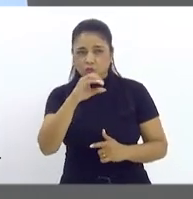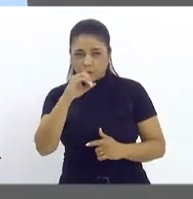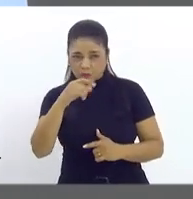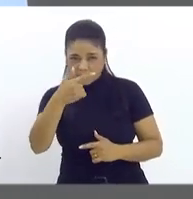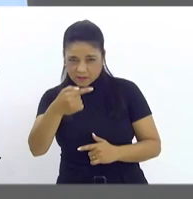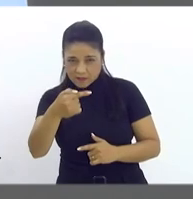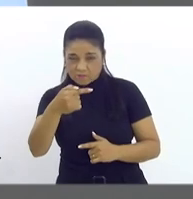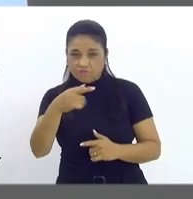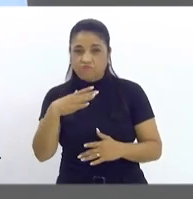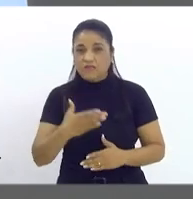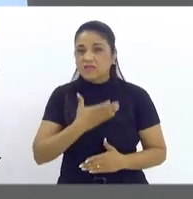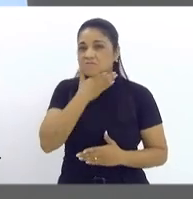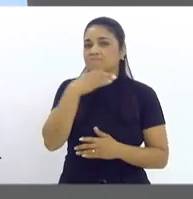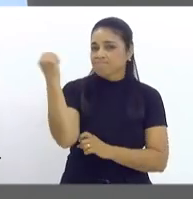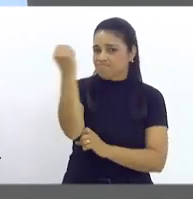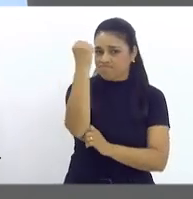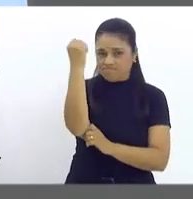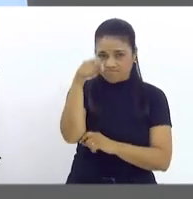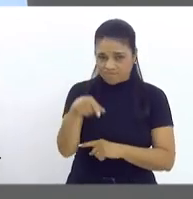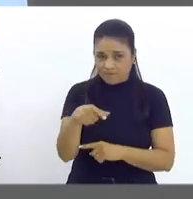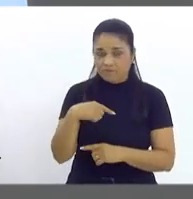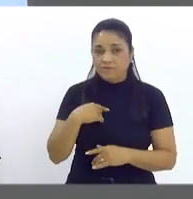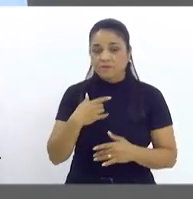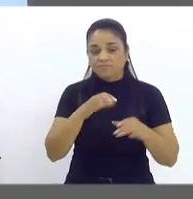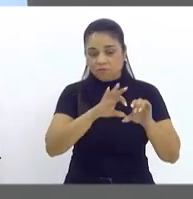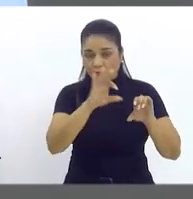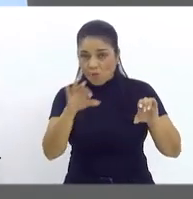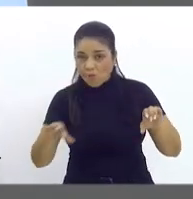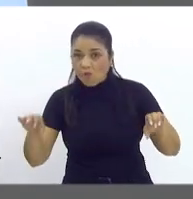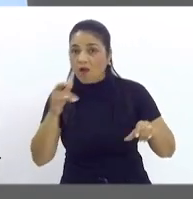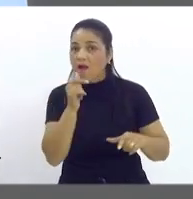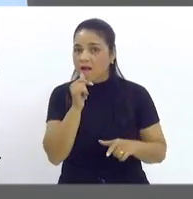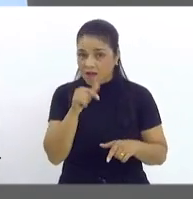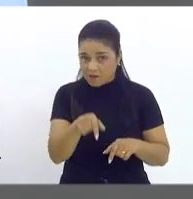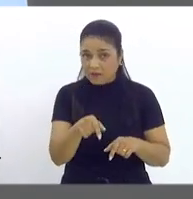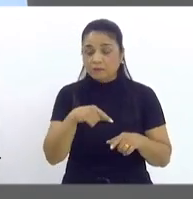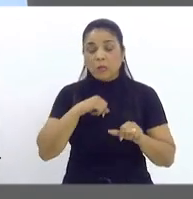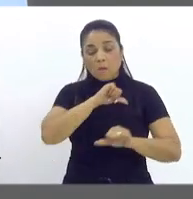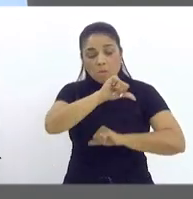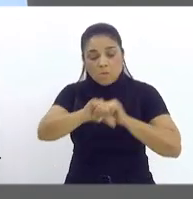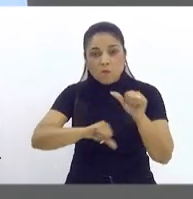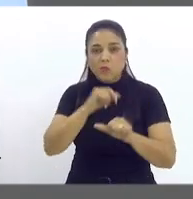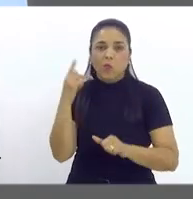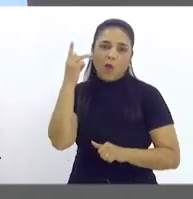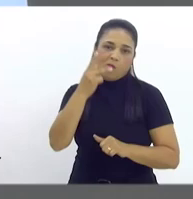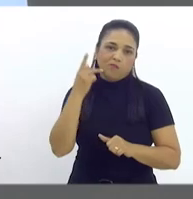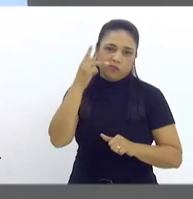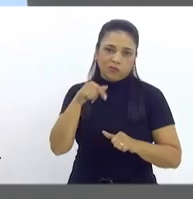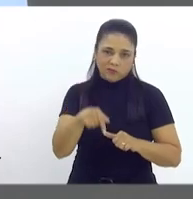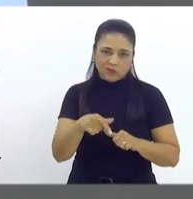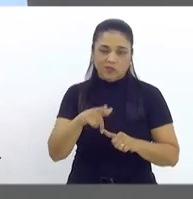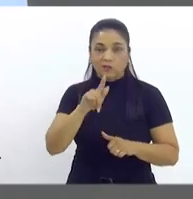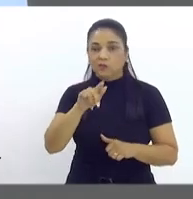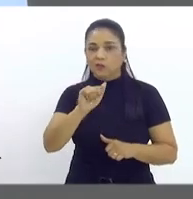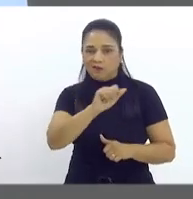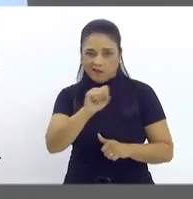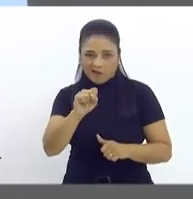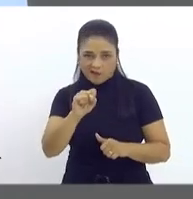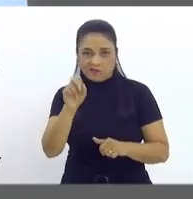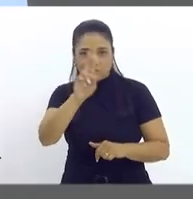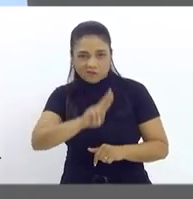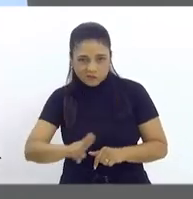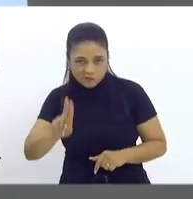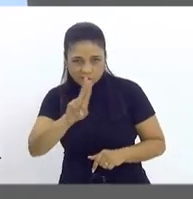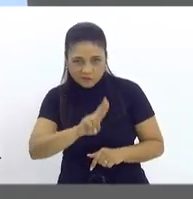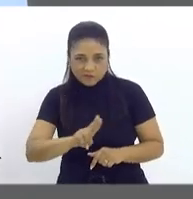hídrica, nós tivemos aí uma influência bastante que mudou a política do custo do gás e a utilização desse